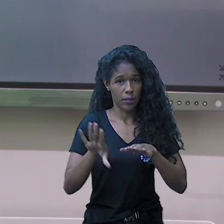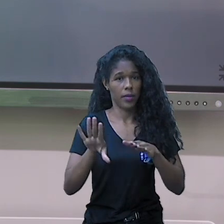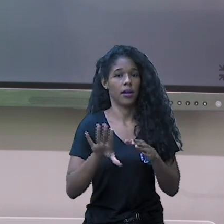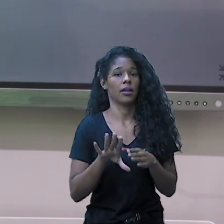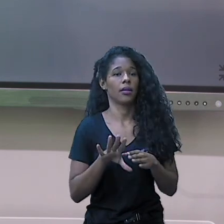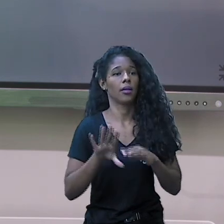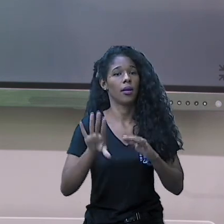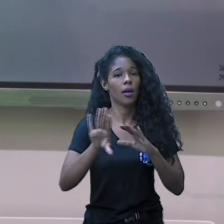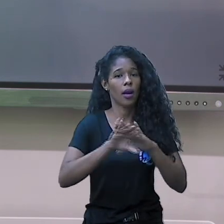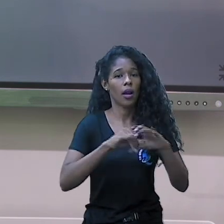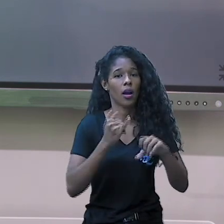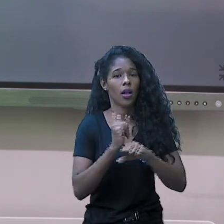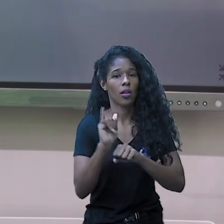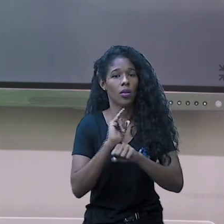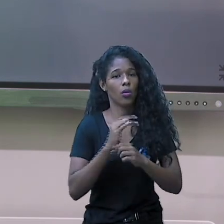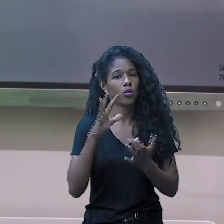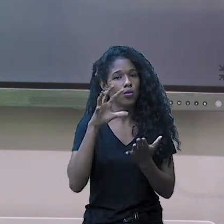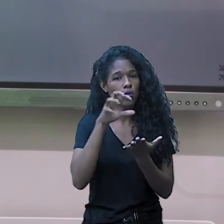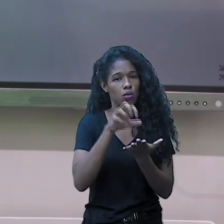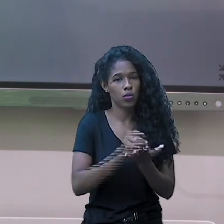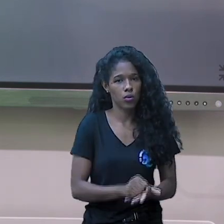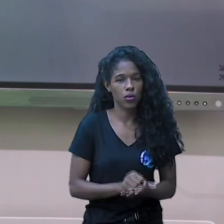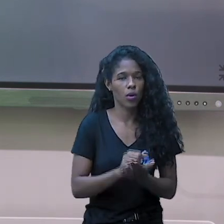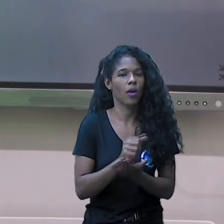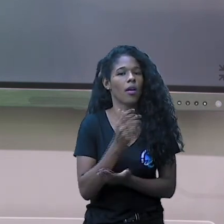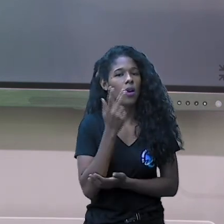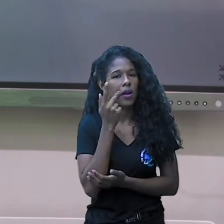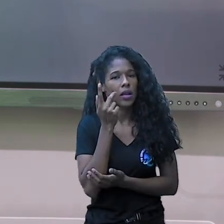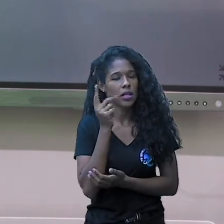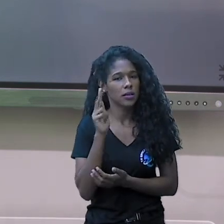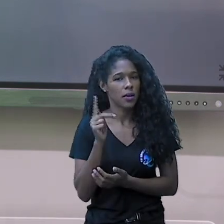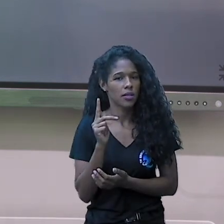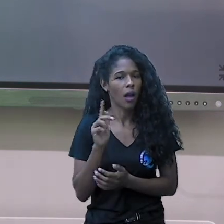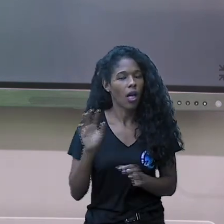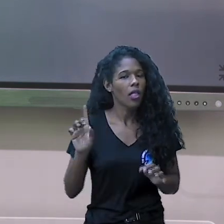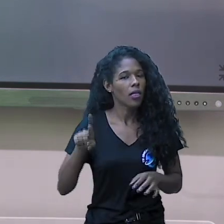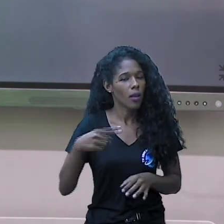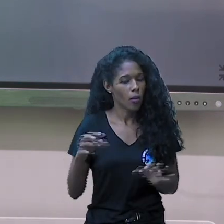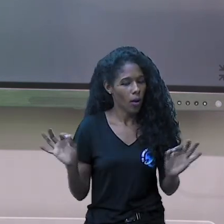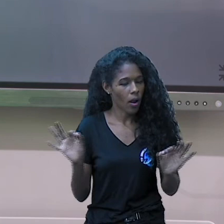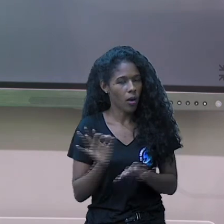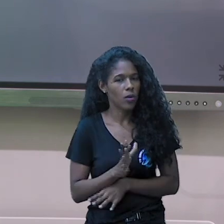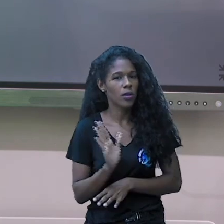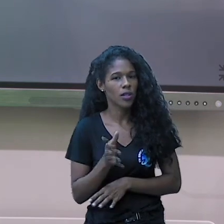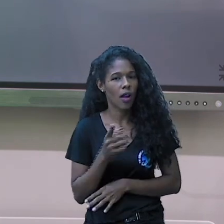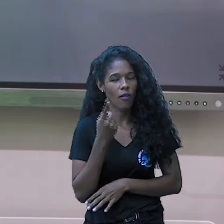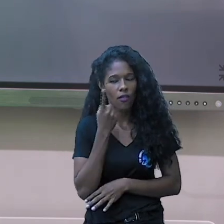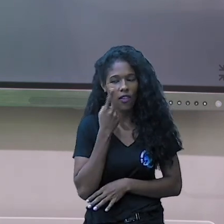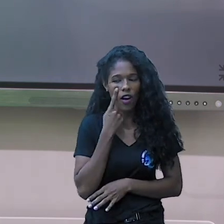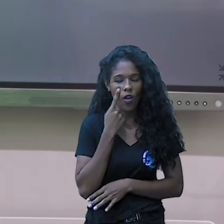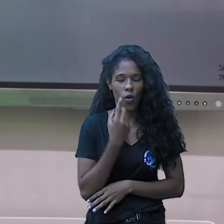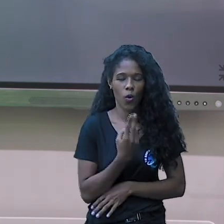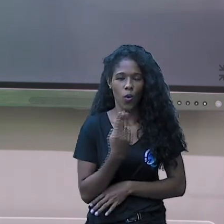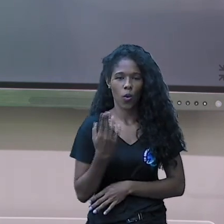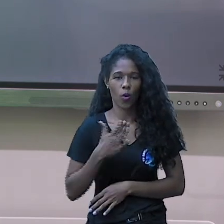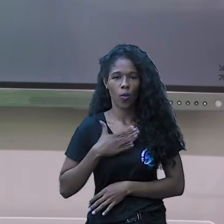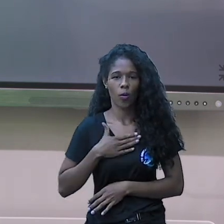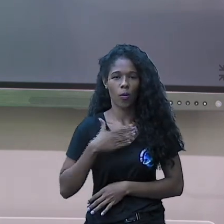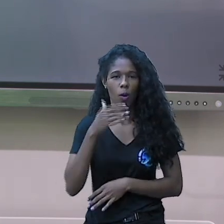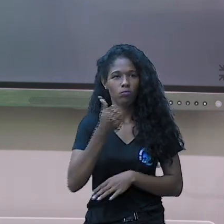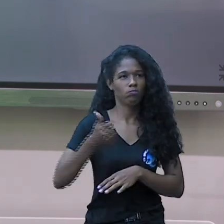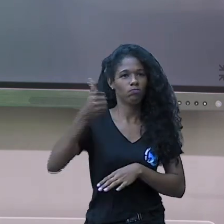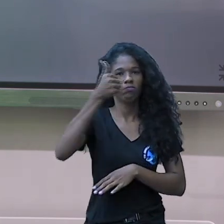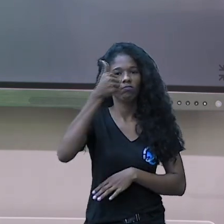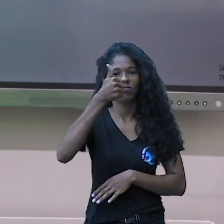YouTube, SMedGV, e quando vocês fizerem todo esse processo, vocês verão lá, meu nomezinho lá, ó, Patrícia TV, lindo, ó,